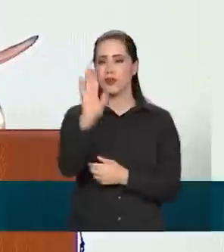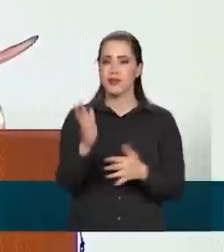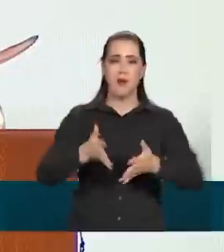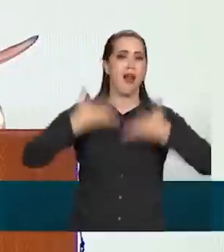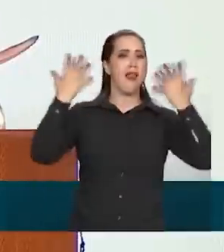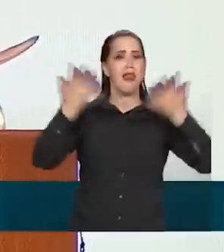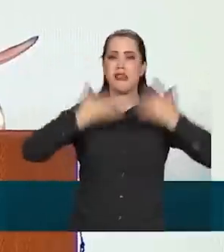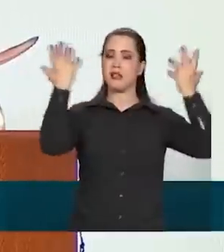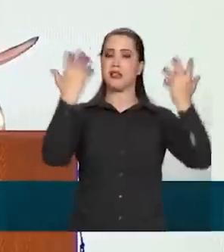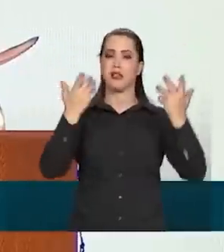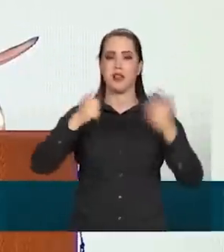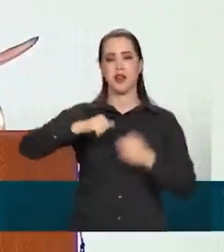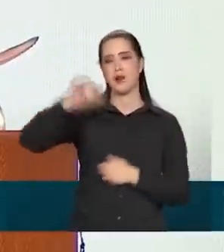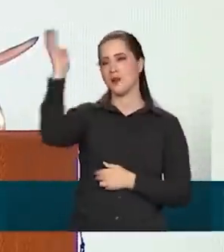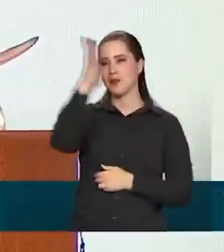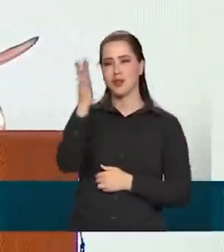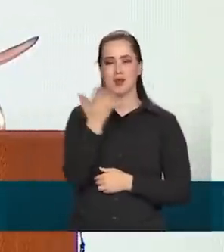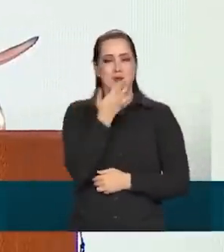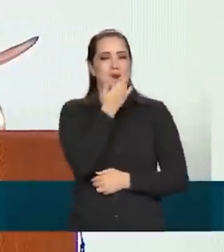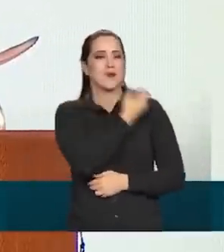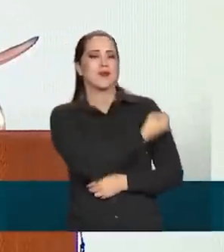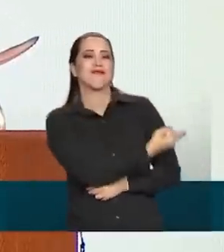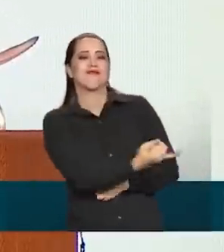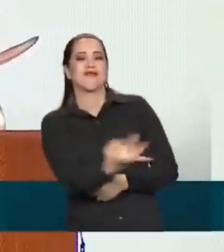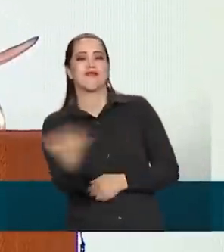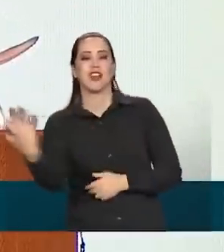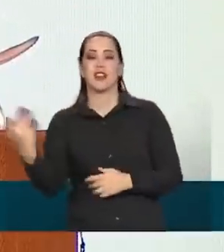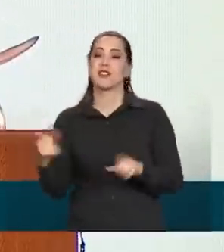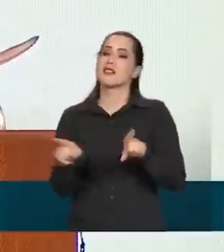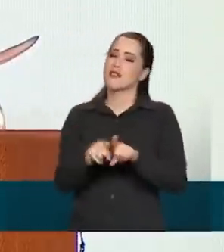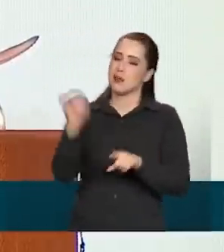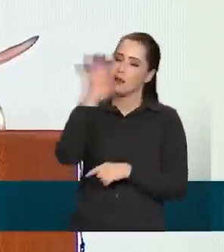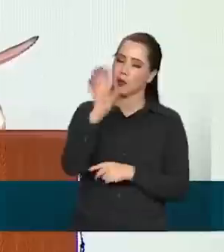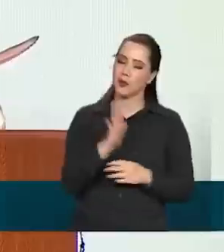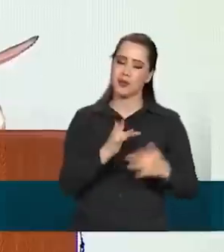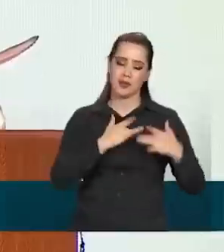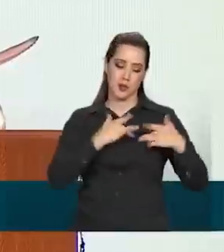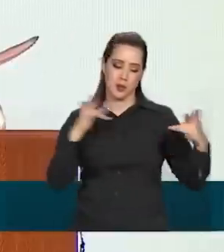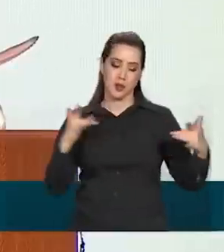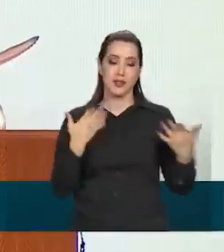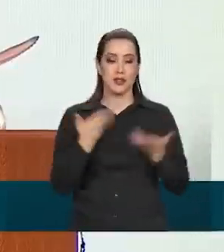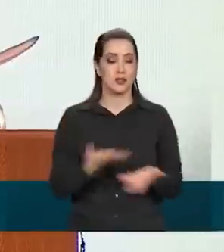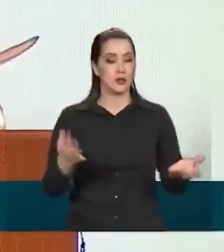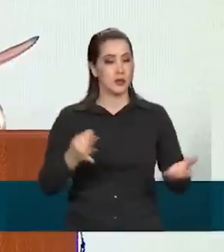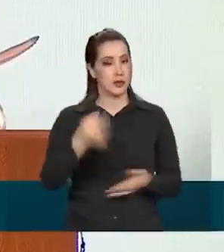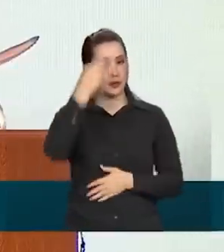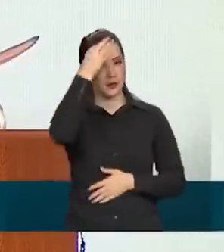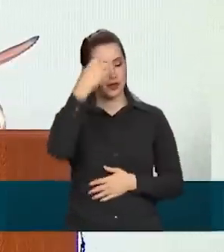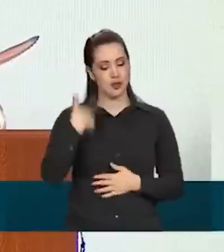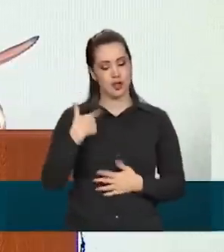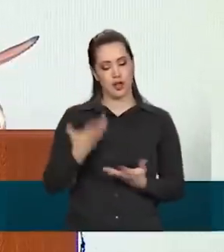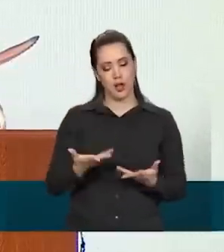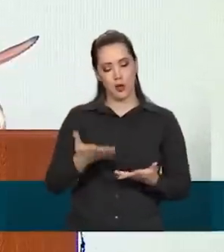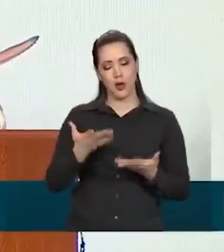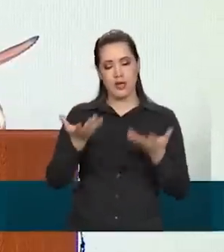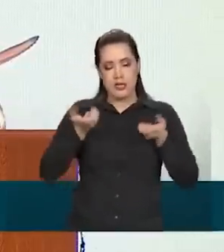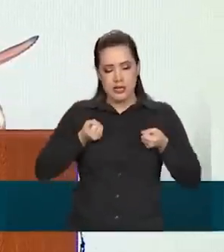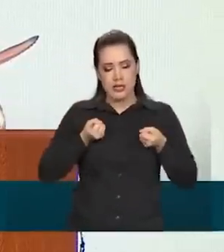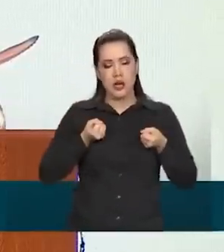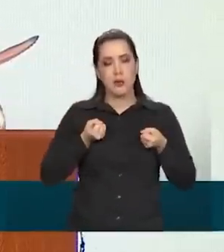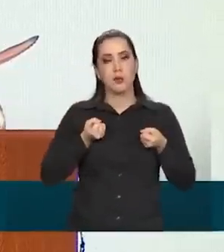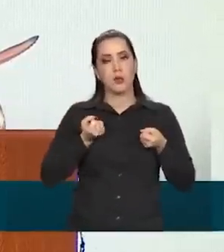Brasil é colorido e solidário. É com esse espírito que assumo a missão